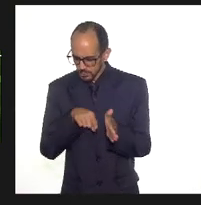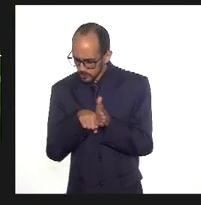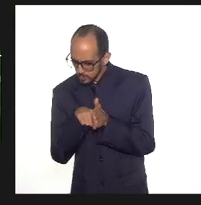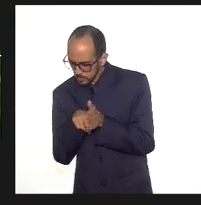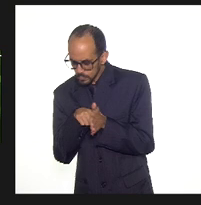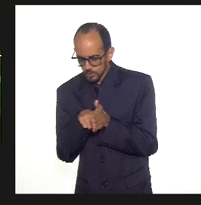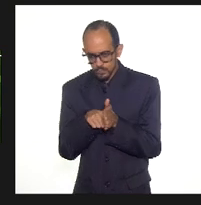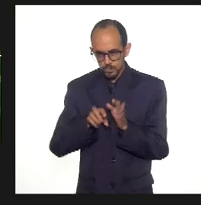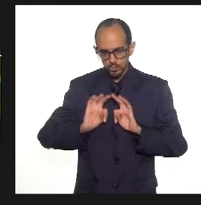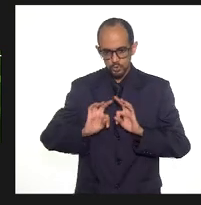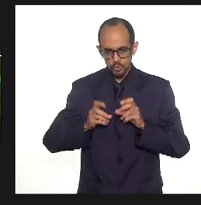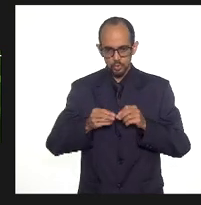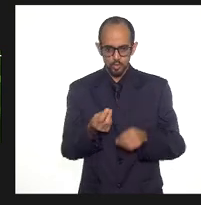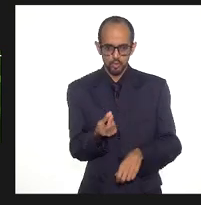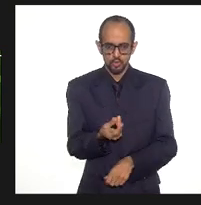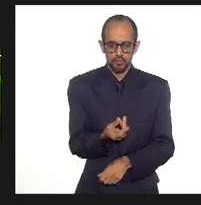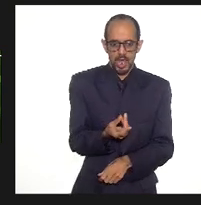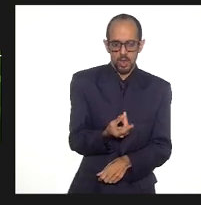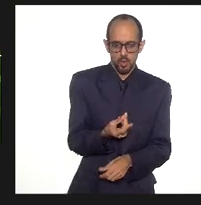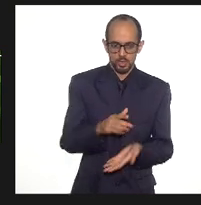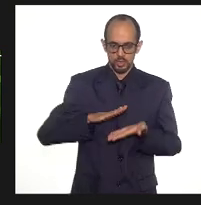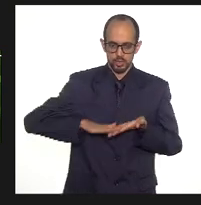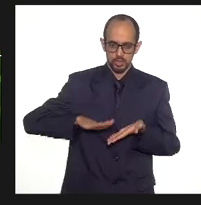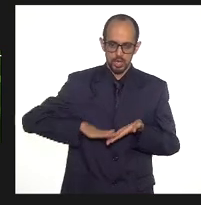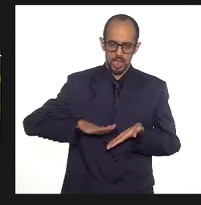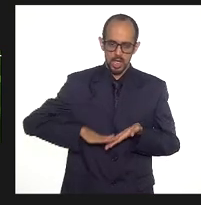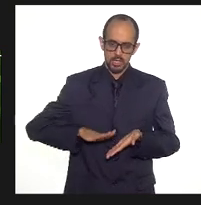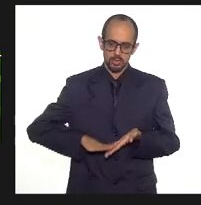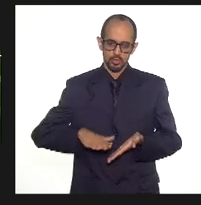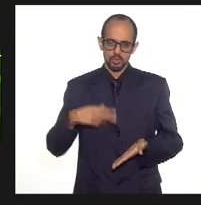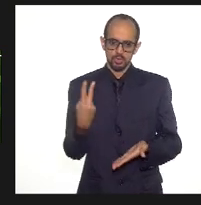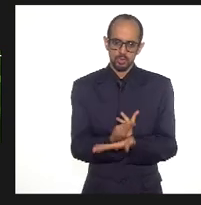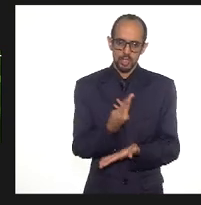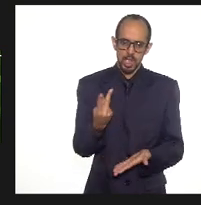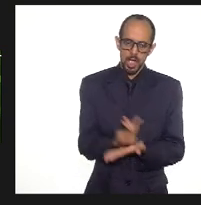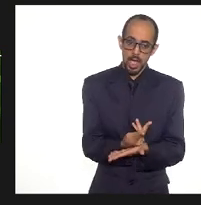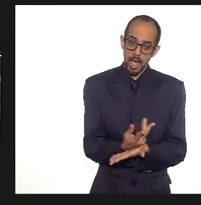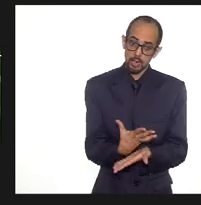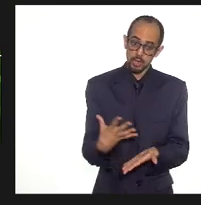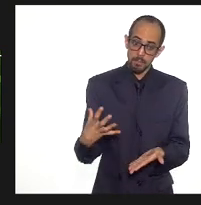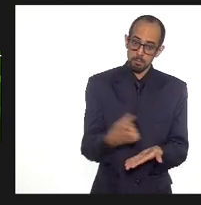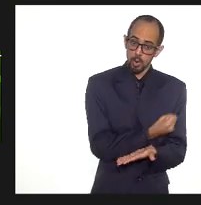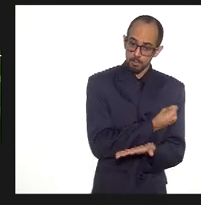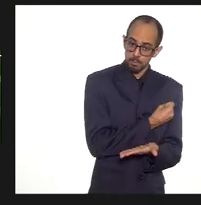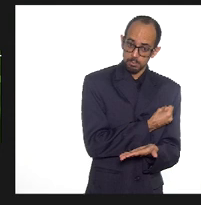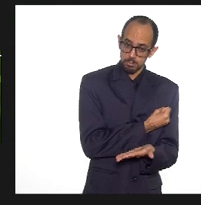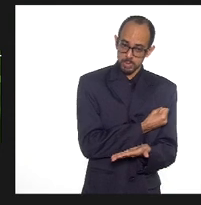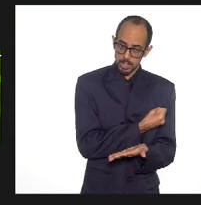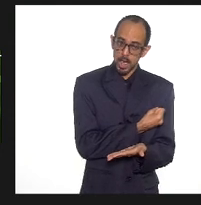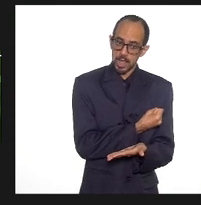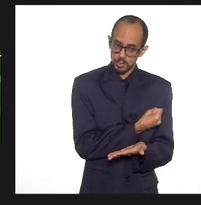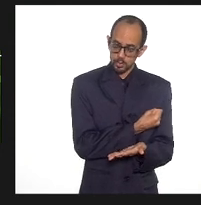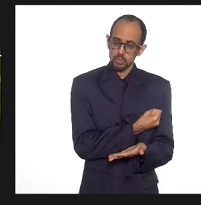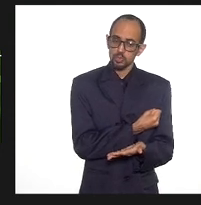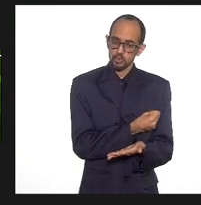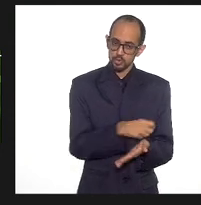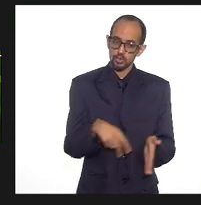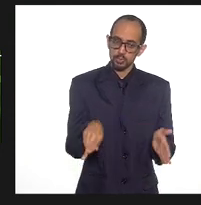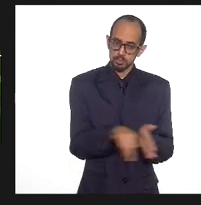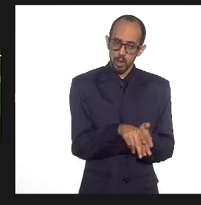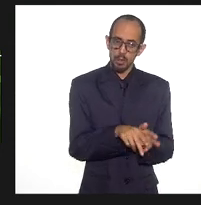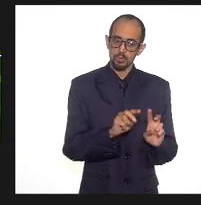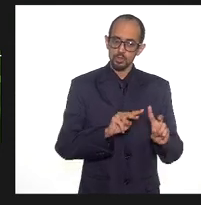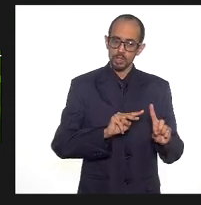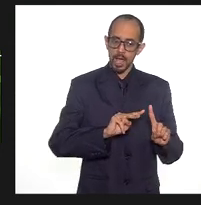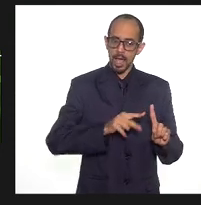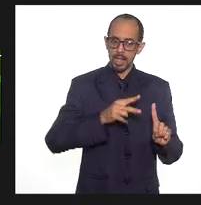dos valores de gastos que foram indevidamente apropriados aos nossos ativos. E isso aqui,